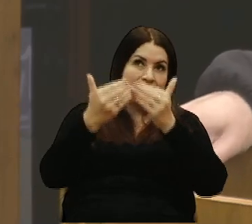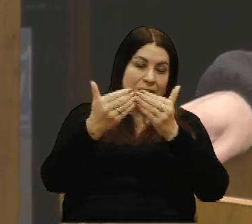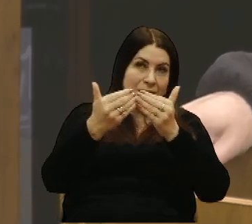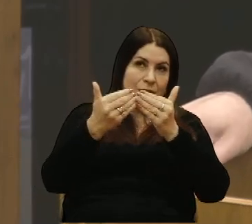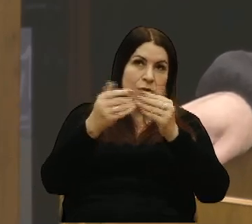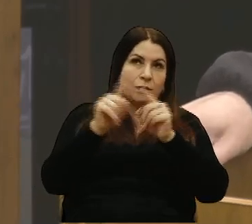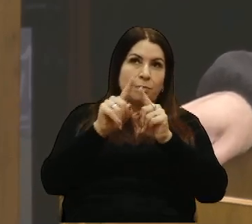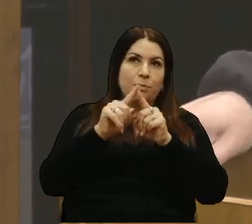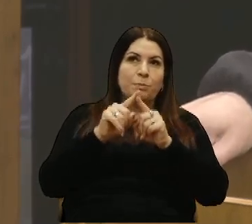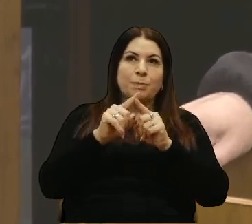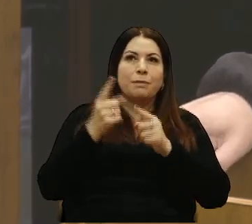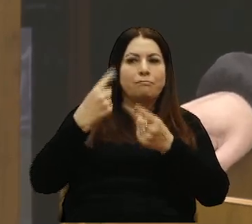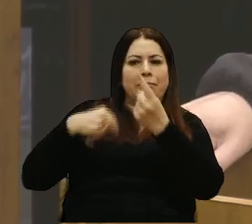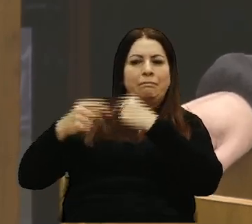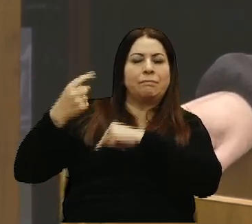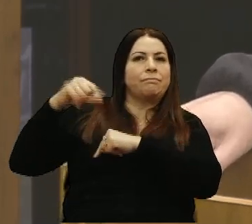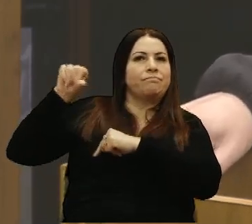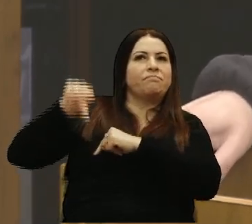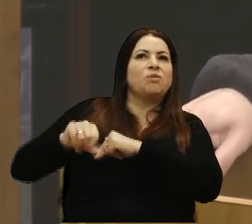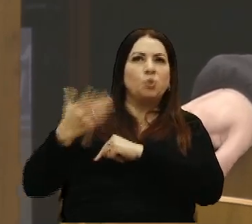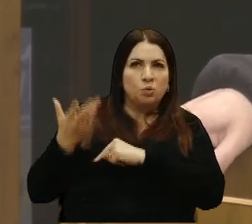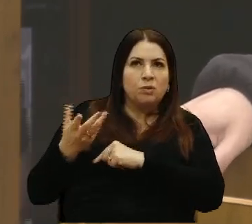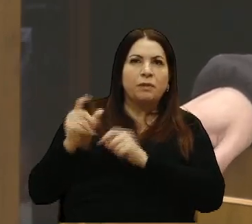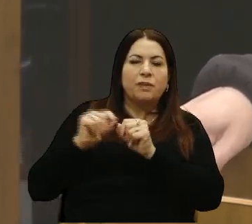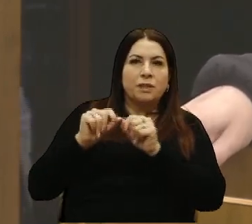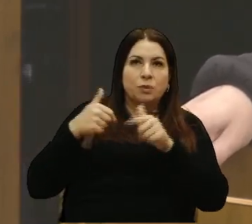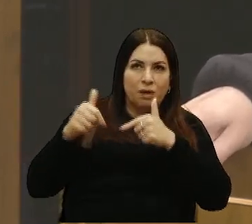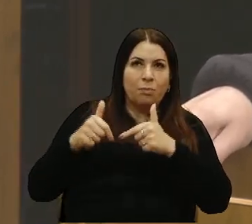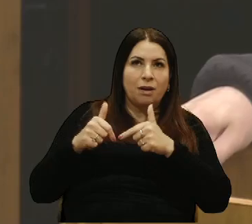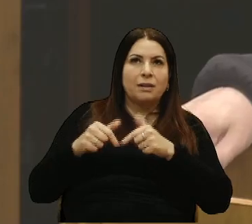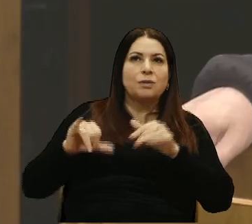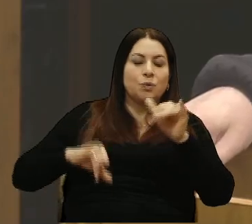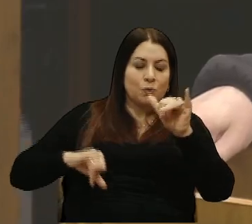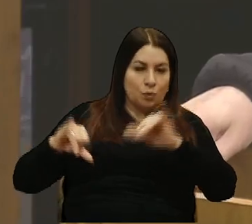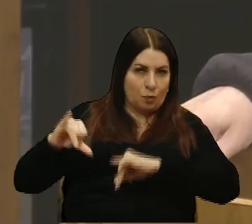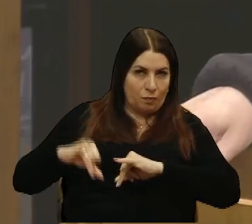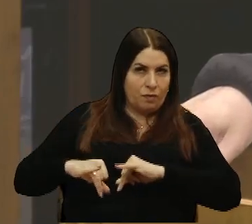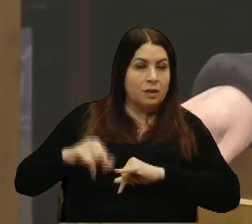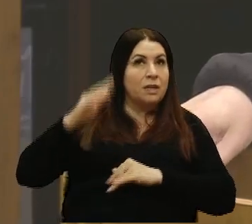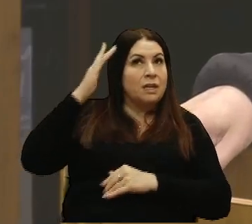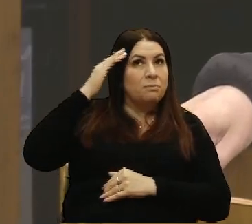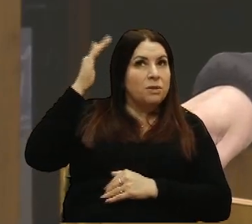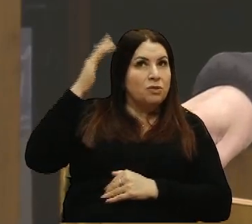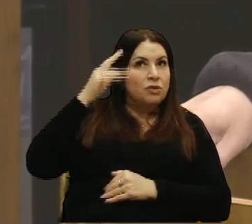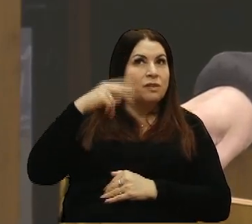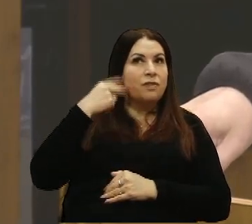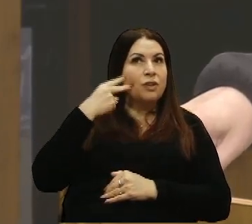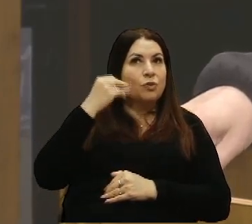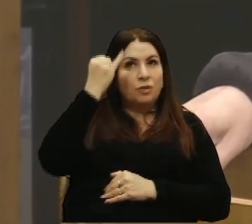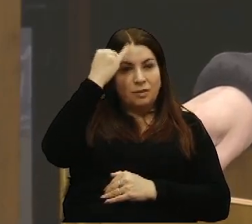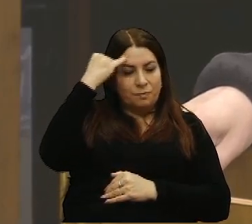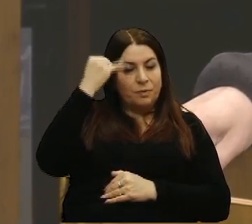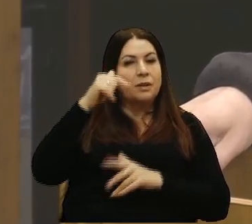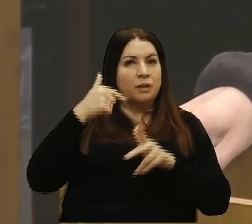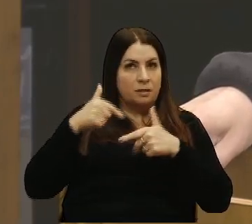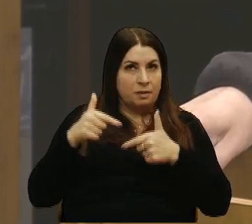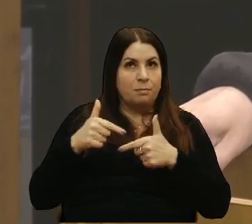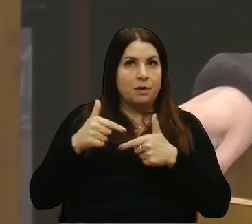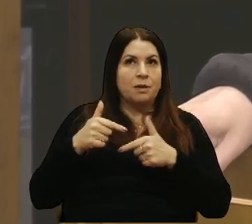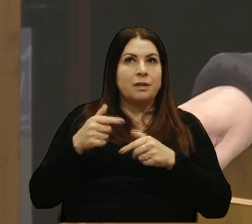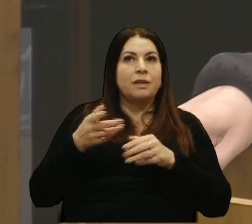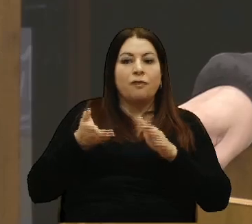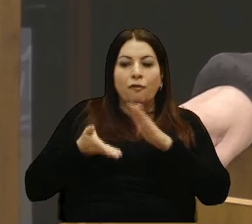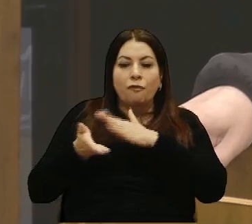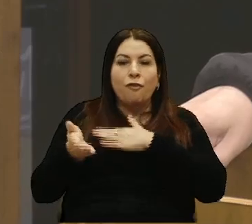para revogar retrocessos que fizeram os trabalhadores tanto sofrer. Imagina, vereador Zé D'Ambrosio, alguém que trabalha em um forno